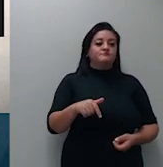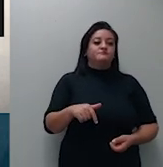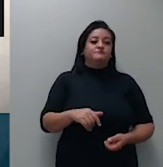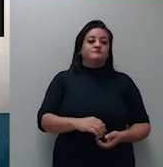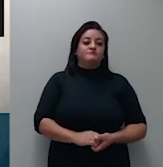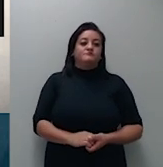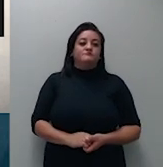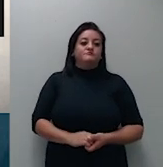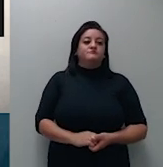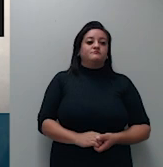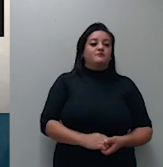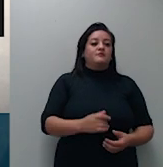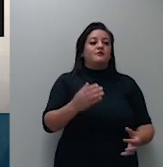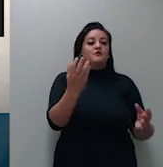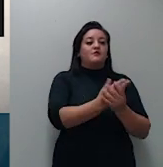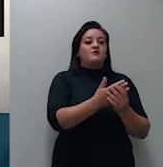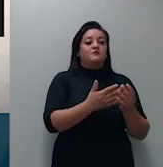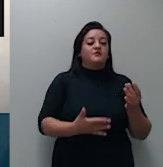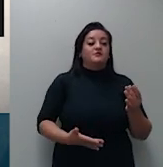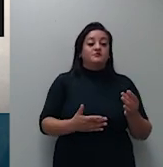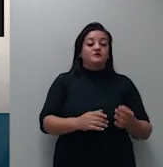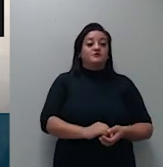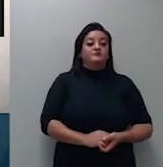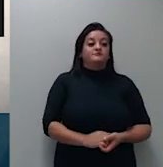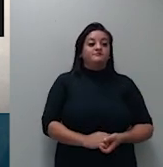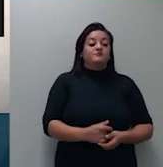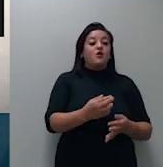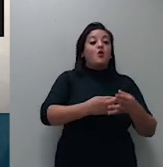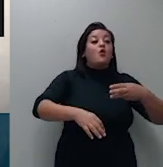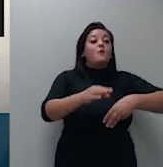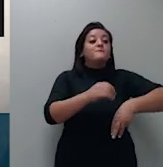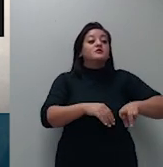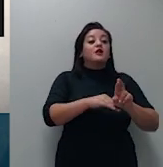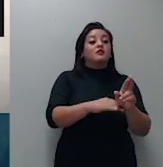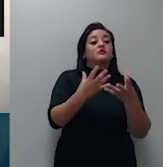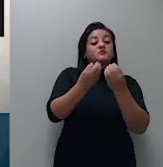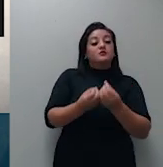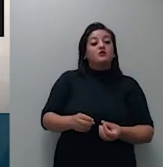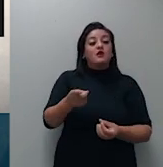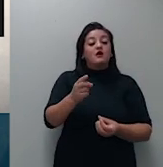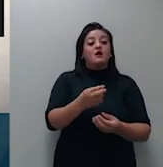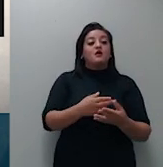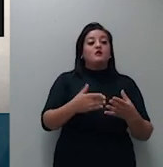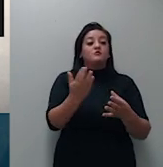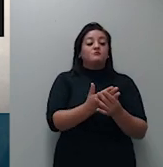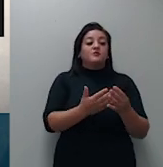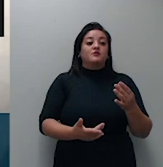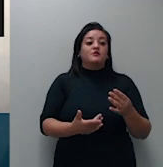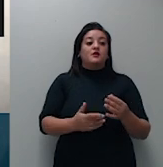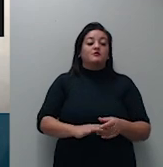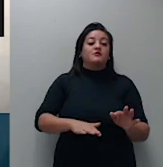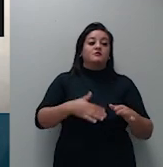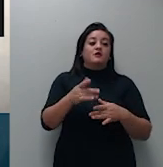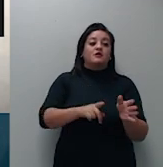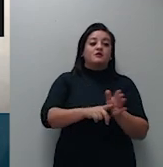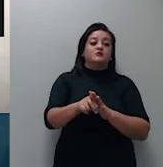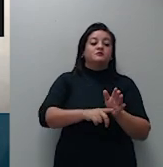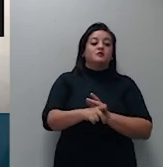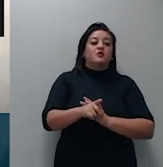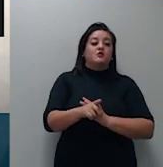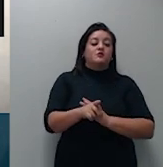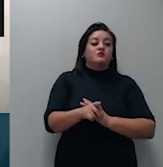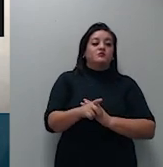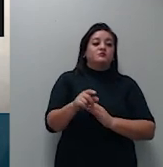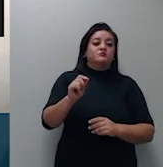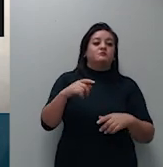nesse nesse embargos de declaração o relator rejeitou ficou superada a